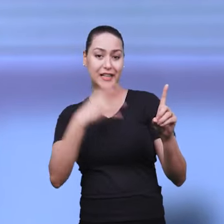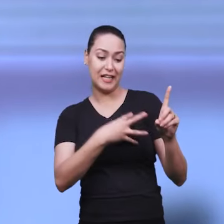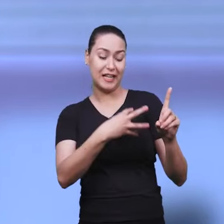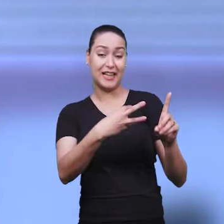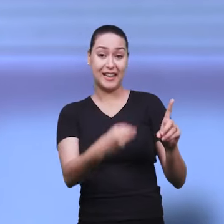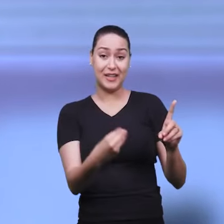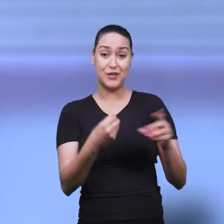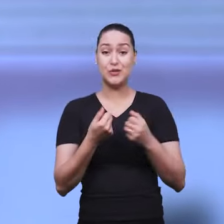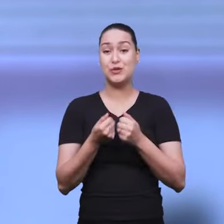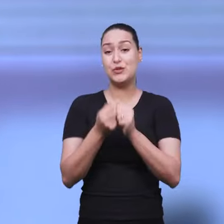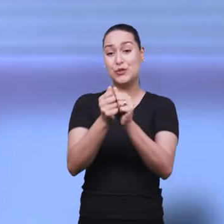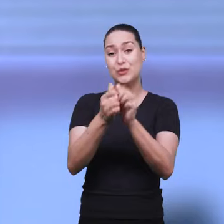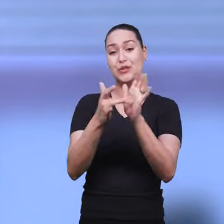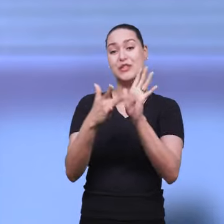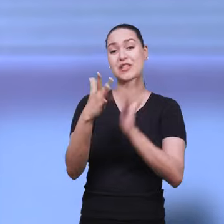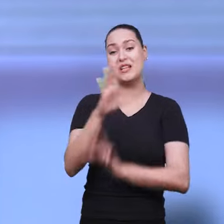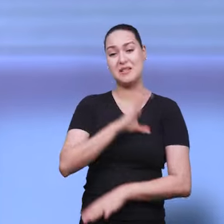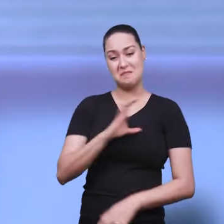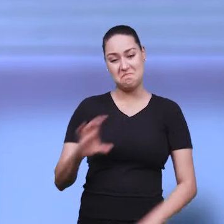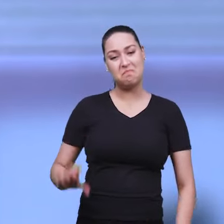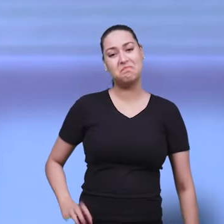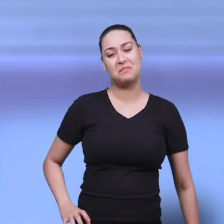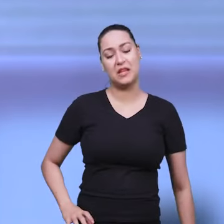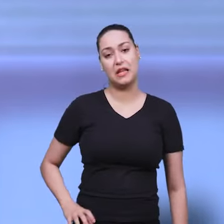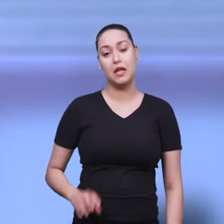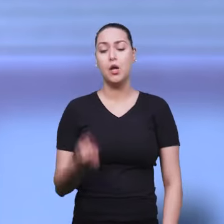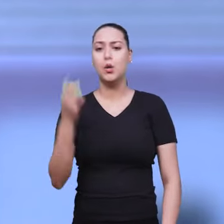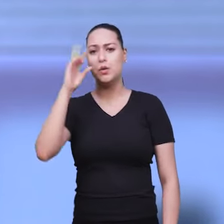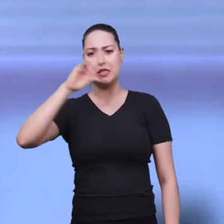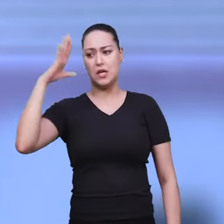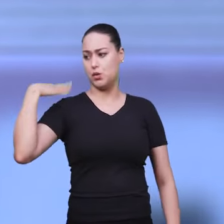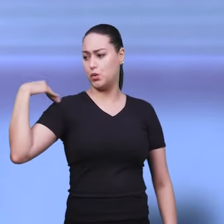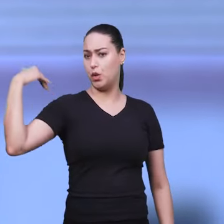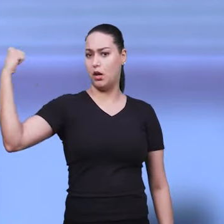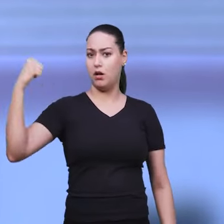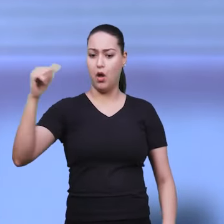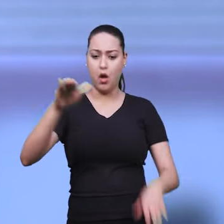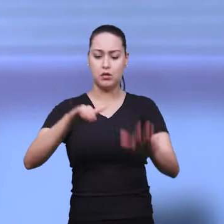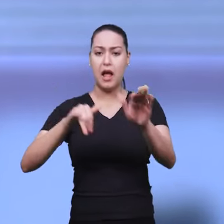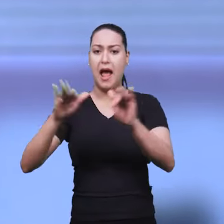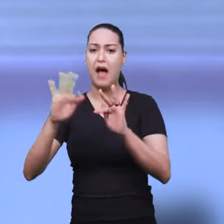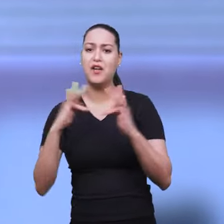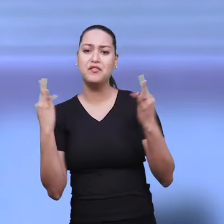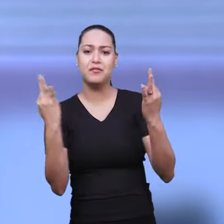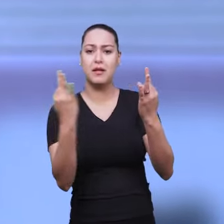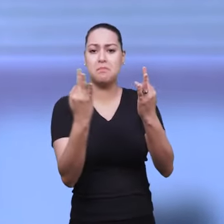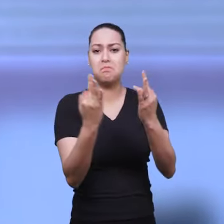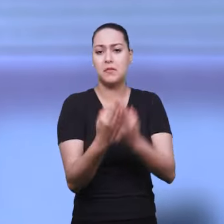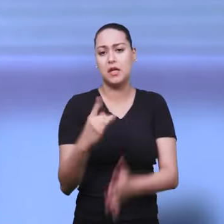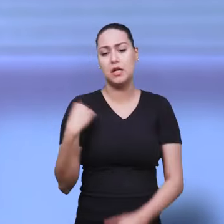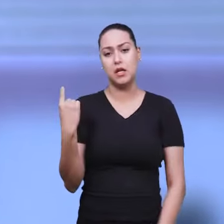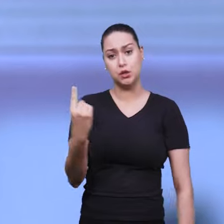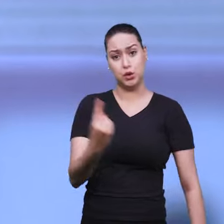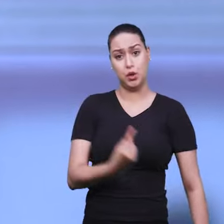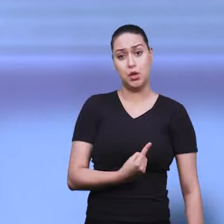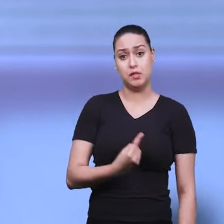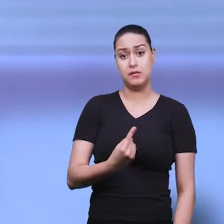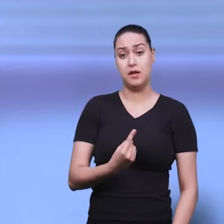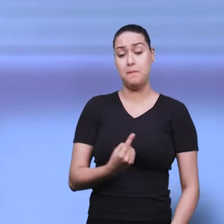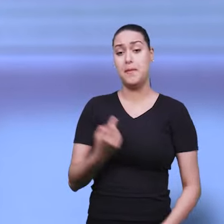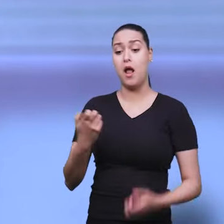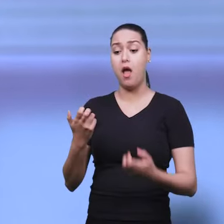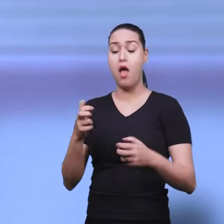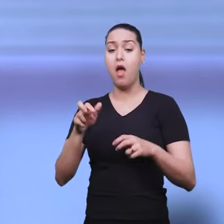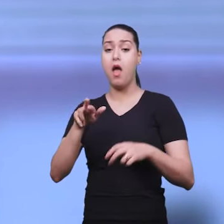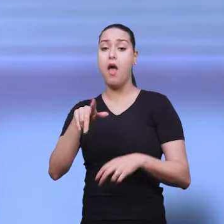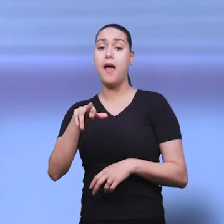e co-herdeiros de Cristo. E se o Senhor escolheu a nós e os nossos filhos para sermos predestinados a irmão